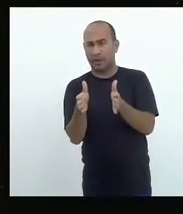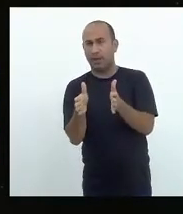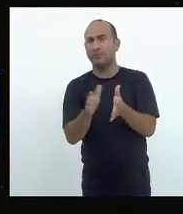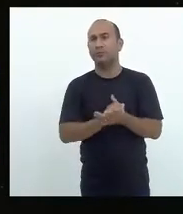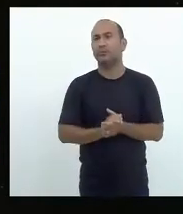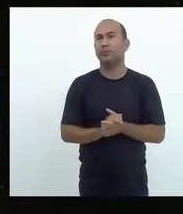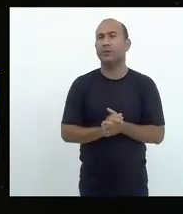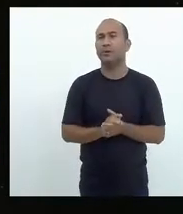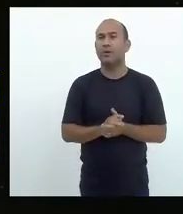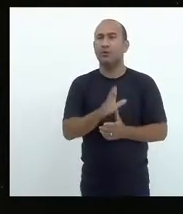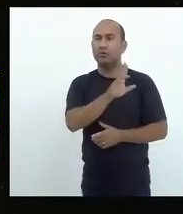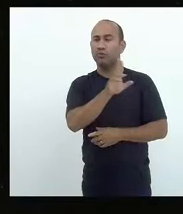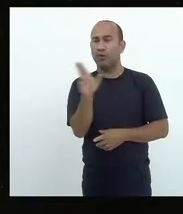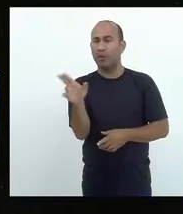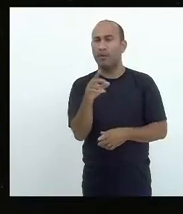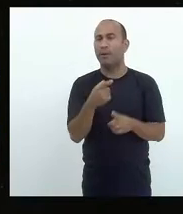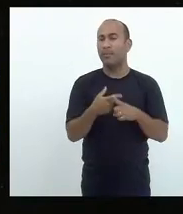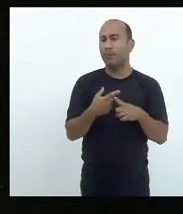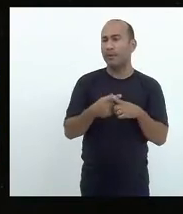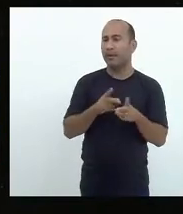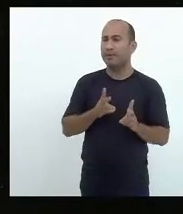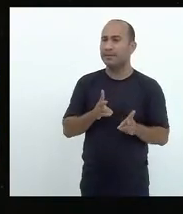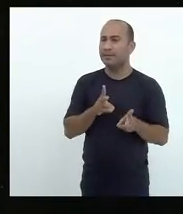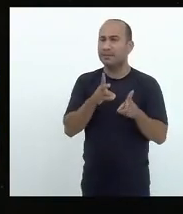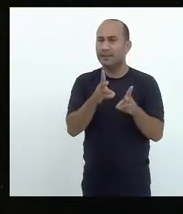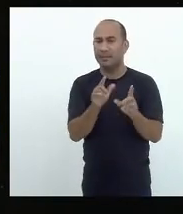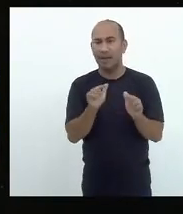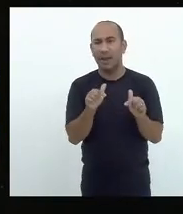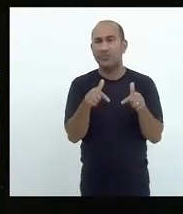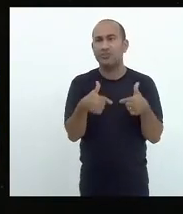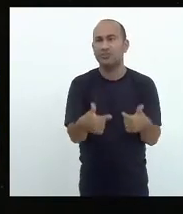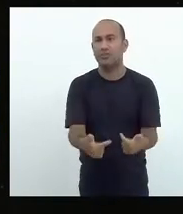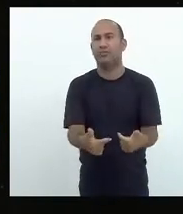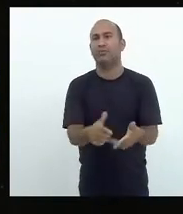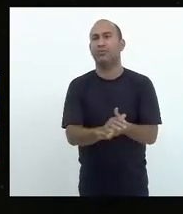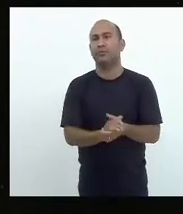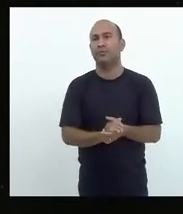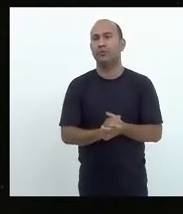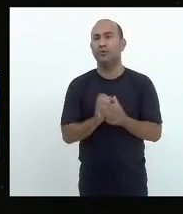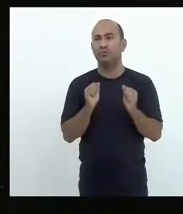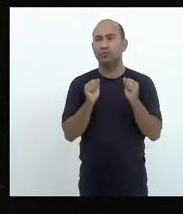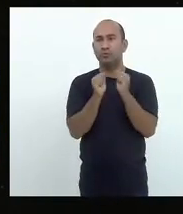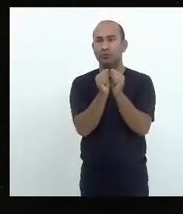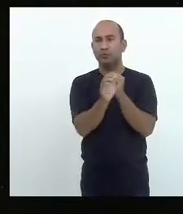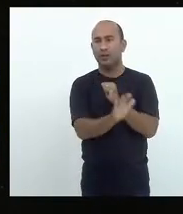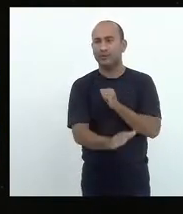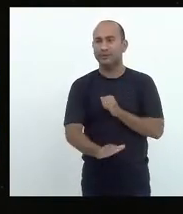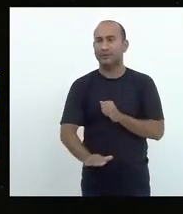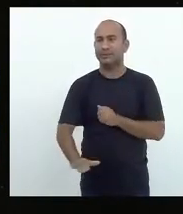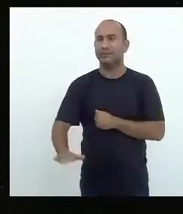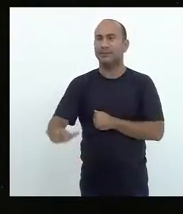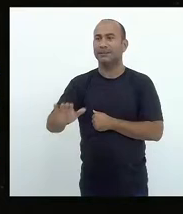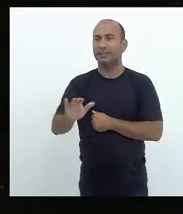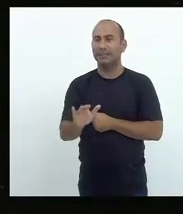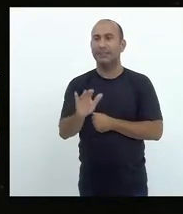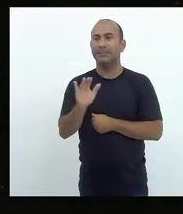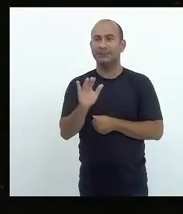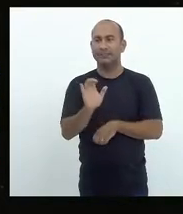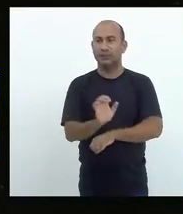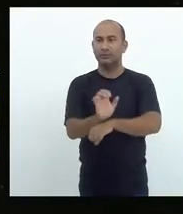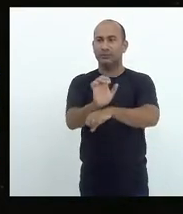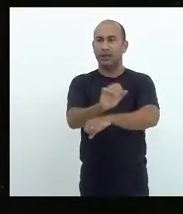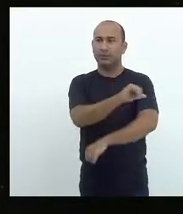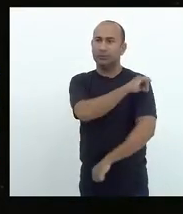Com esse nome, porque sempre, né, atuou junto às crianças no Estado do Rio de